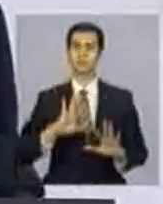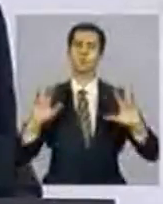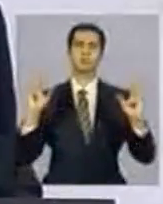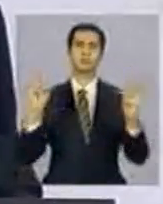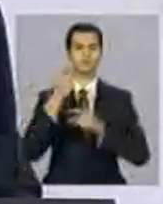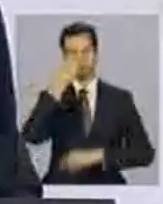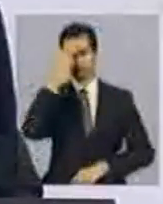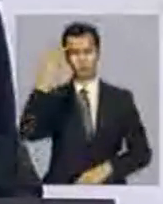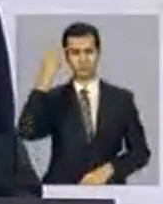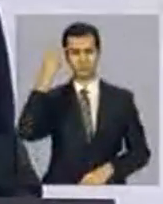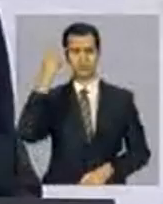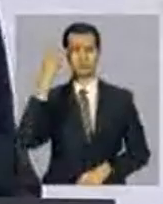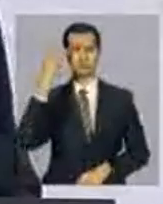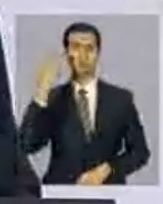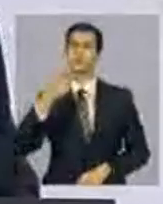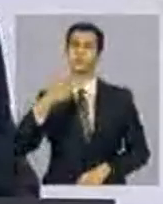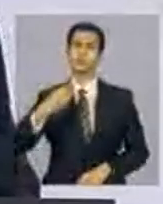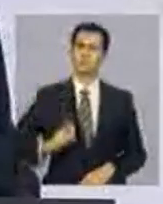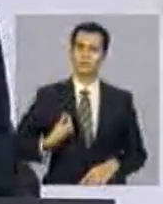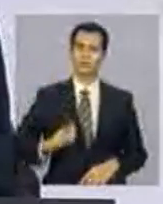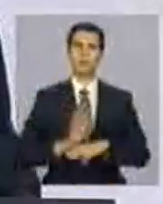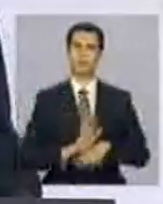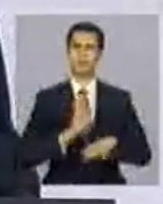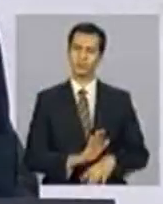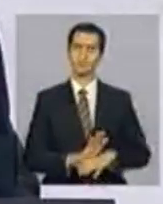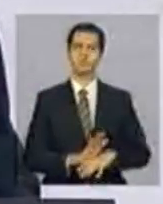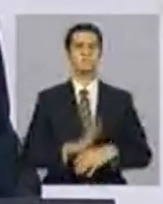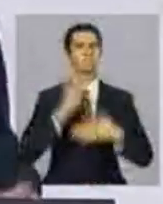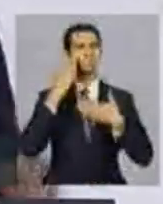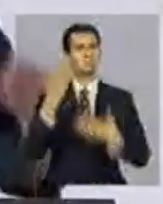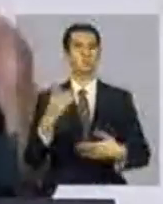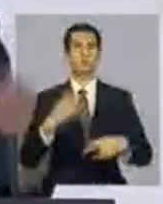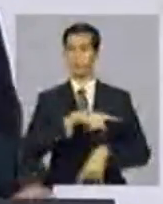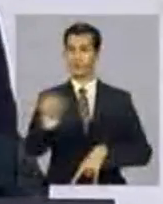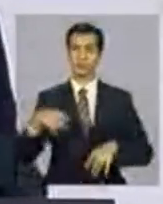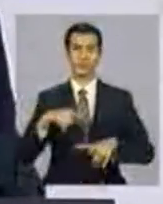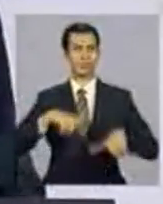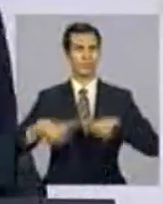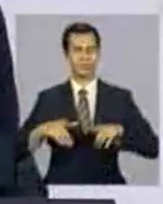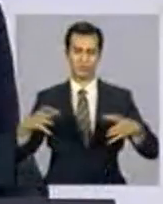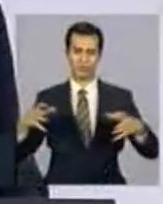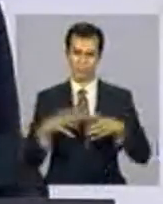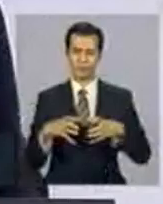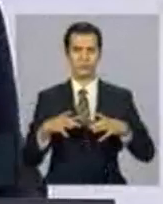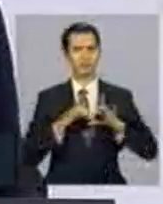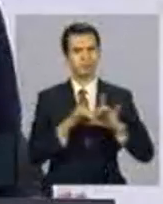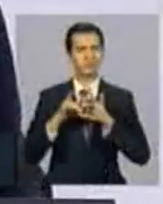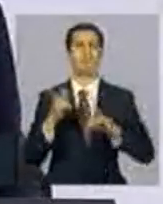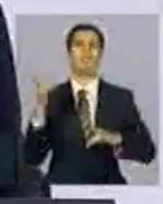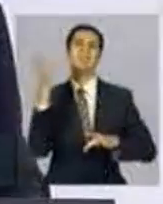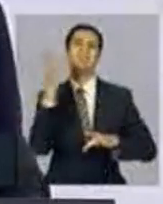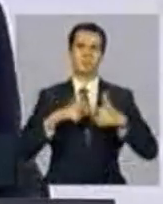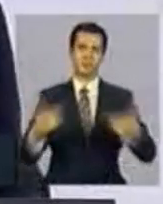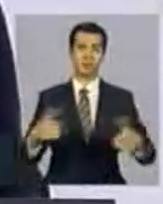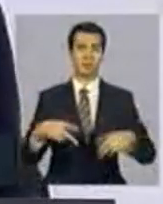participaram, esse seria um trabalho impossível. Esse é um trabalho de equipe, conjunto. E aí